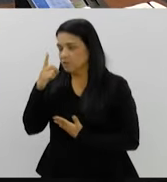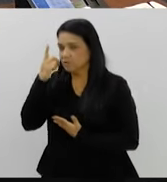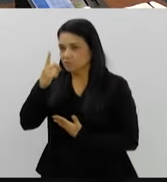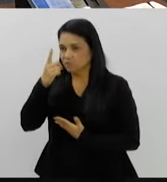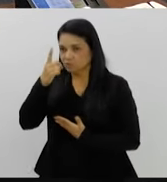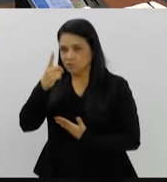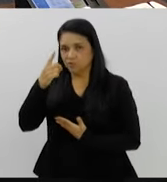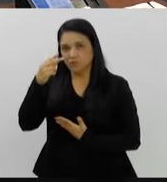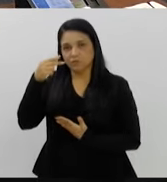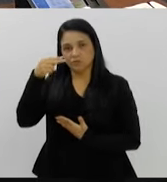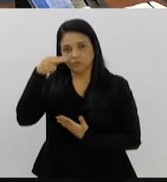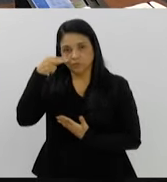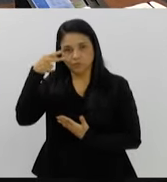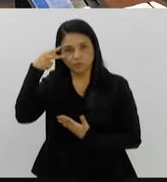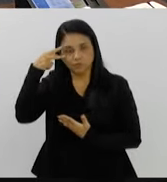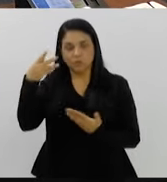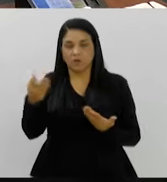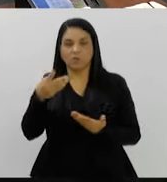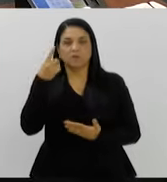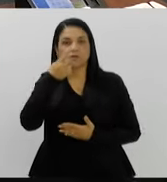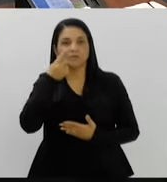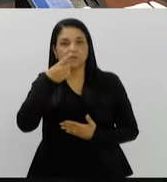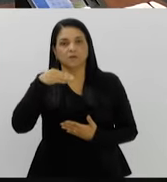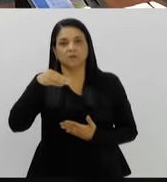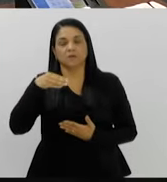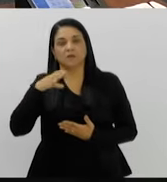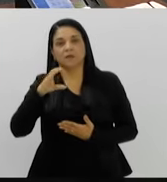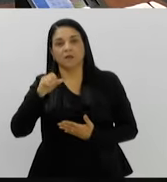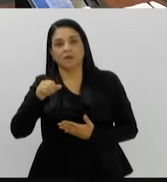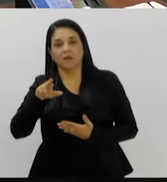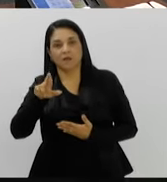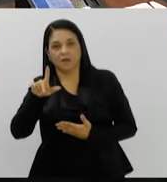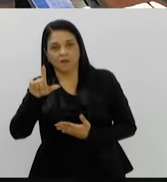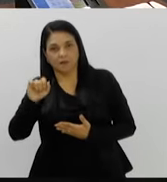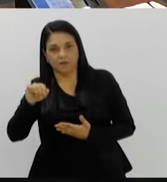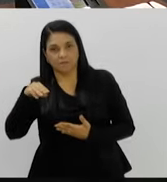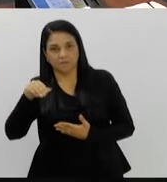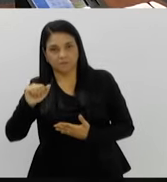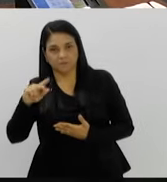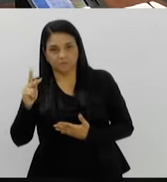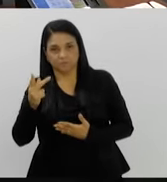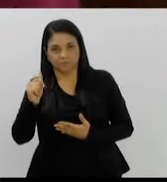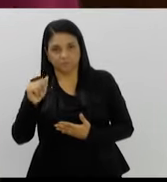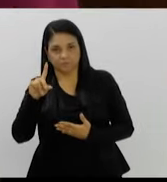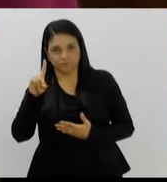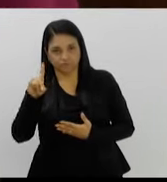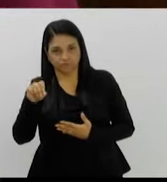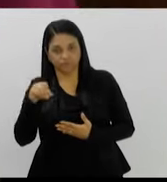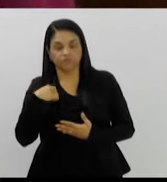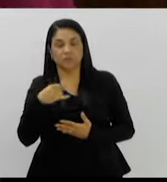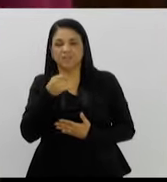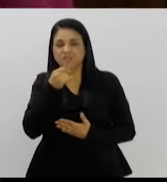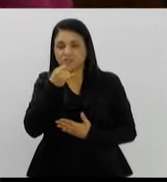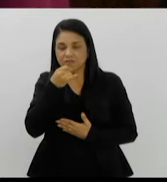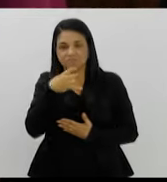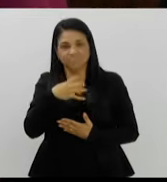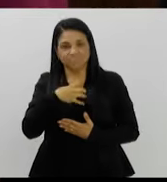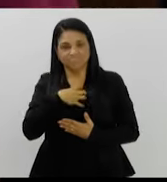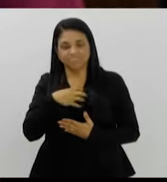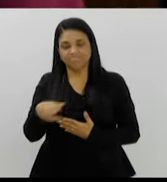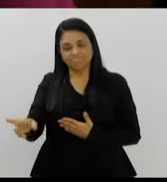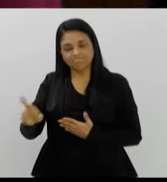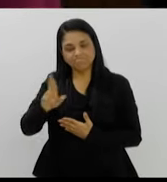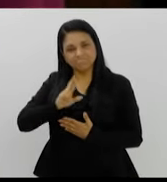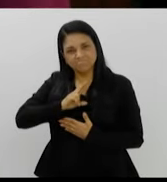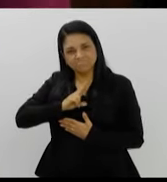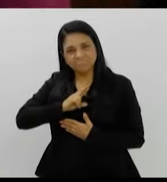Car Machado por favor com muita tristeza a gente recebe o resultado aí